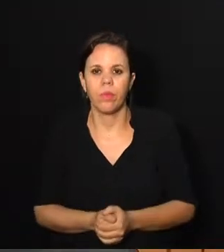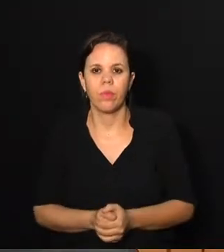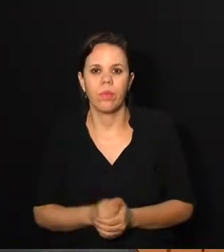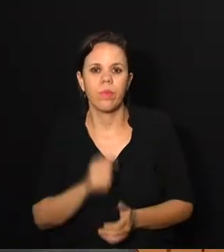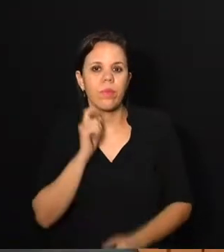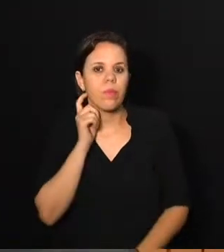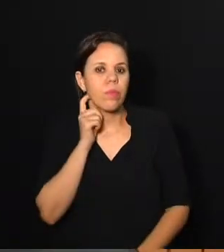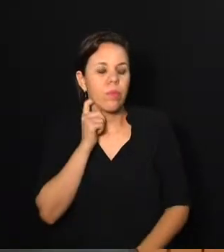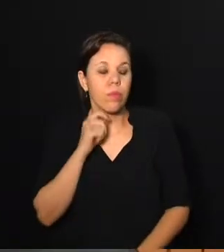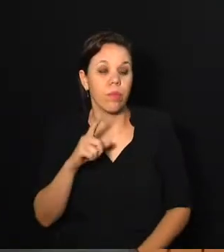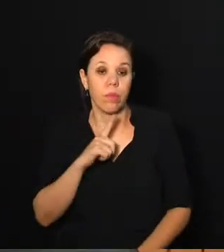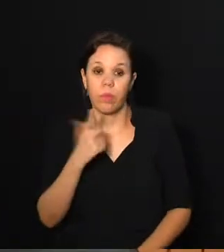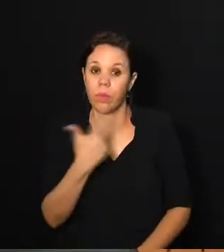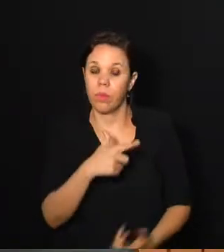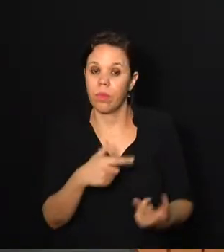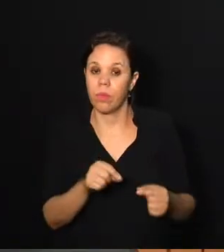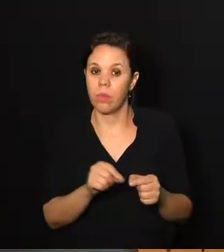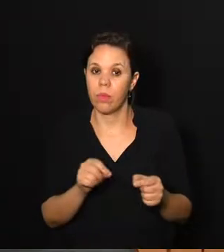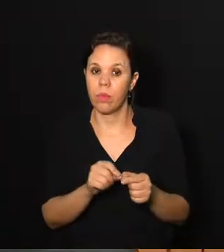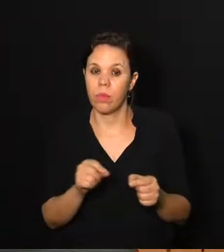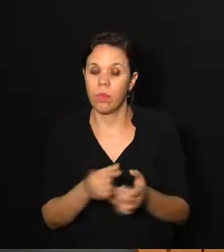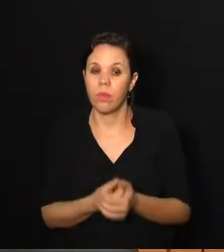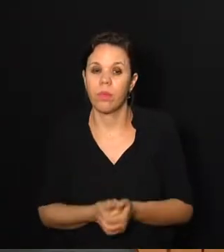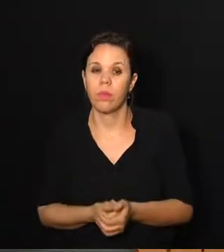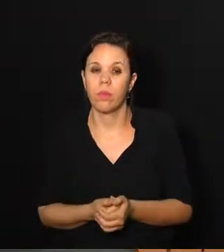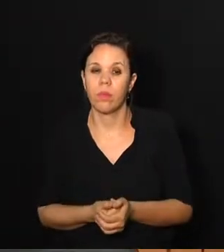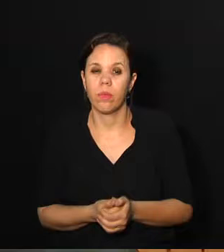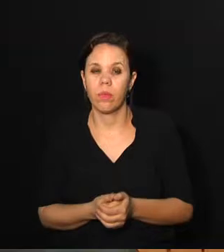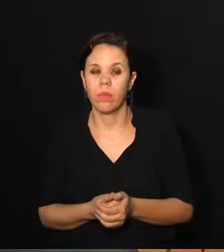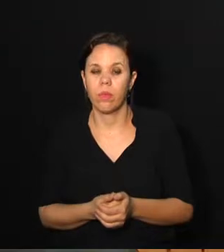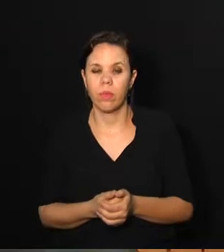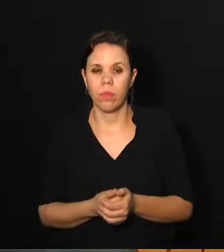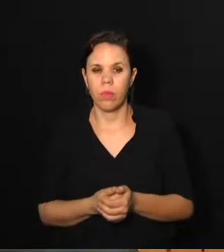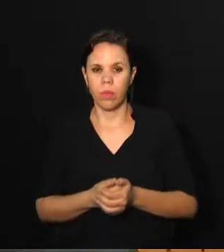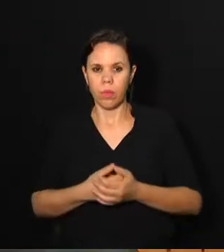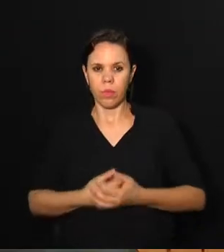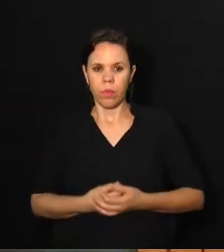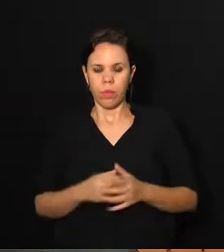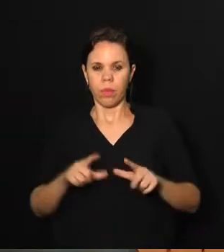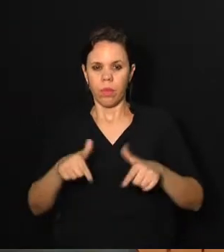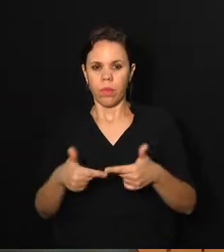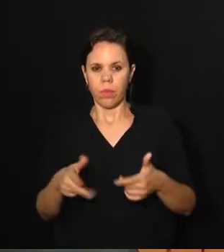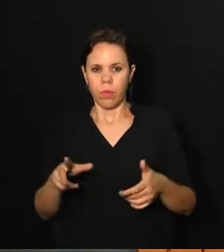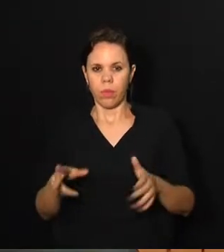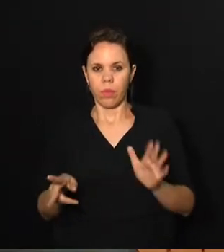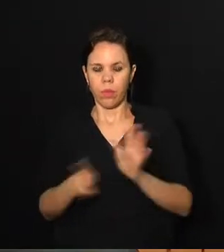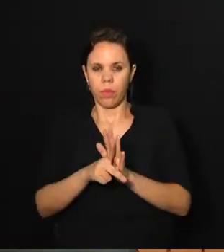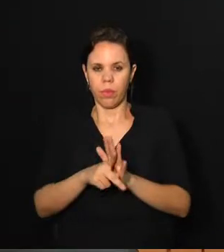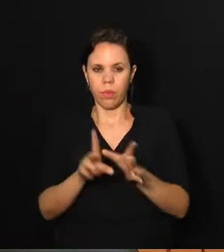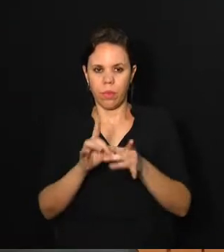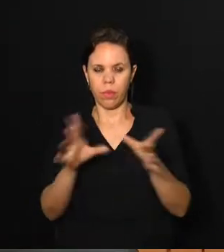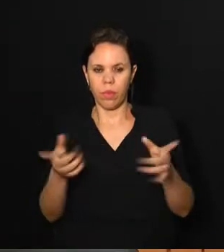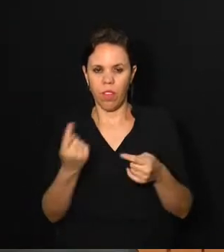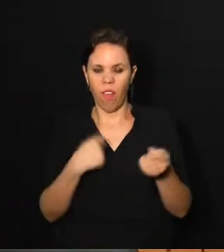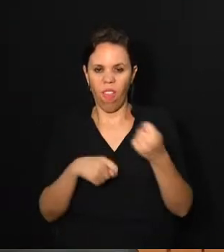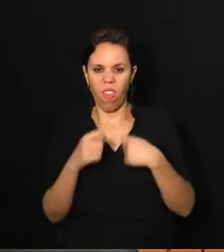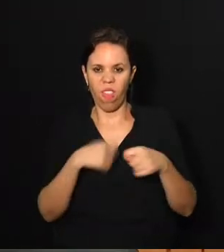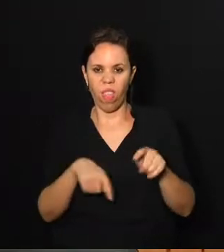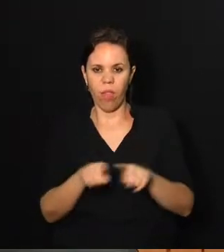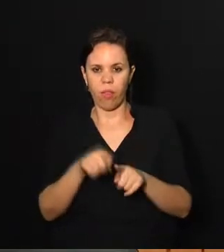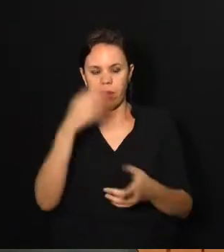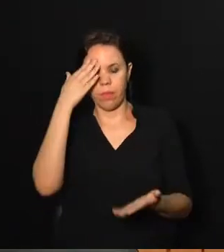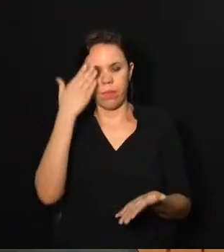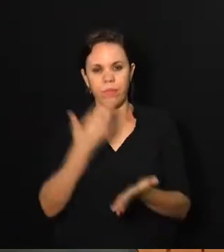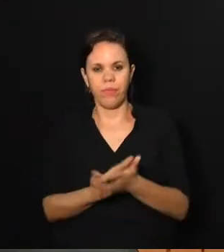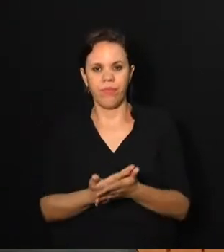E existe um outro que com um lado um pouco mais de iniciativa privada, de liberalismo econômico, que acredita